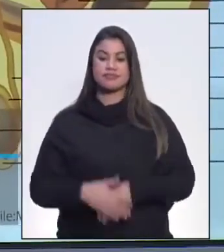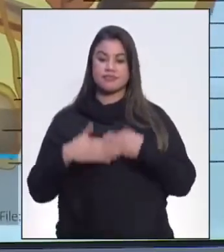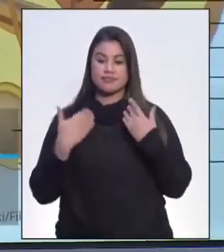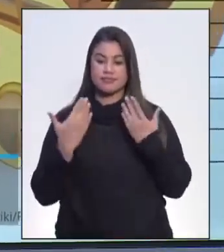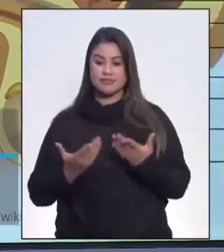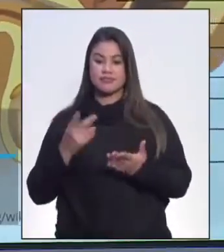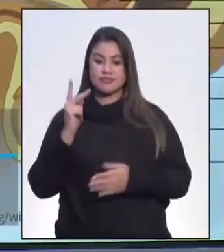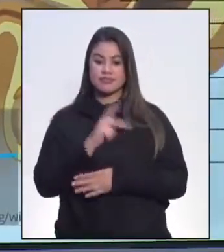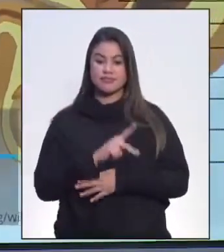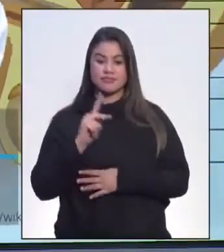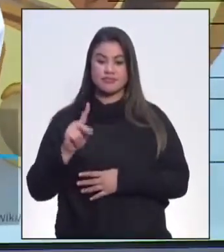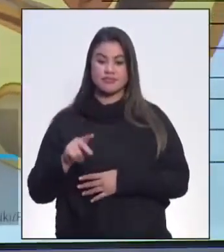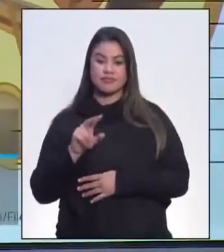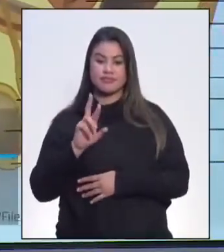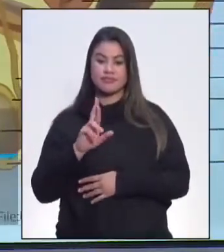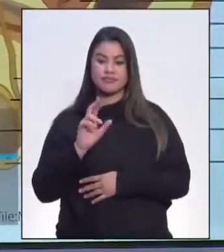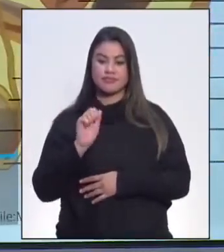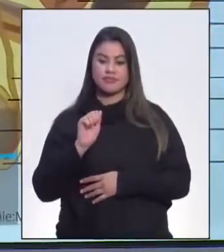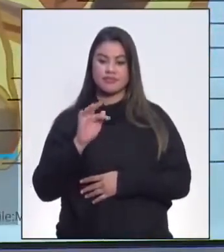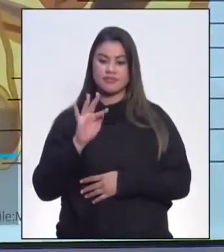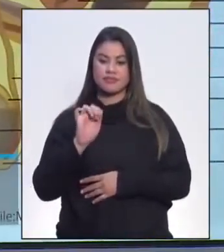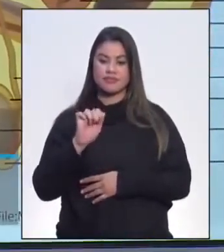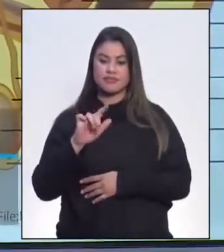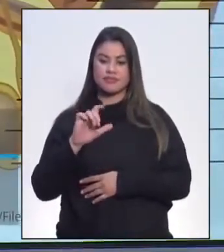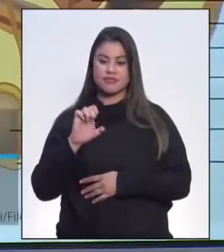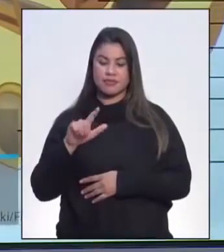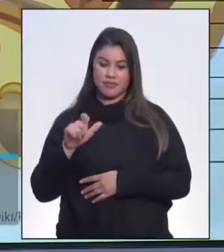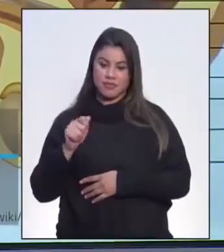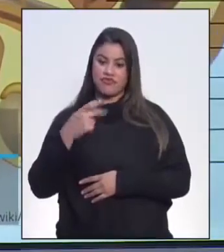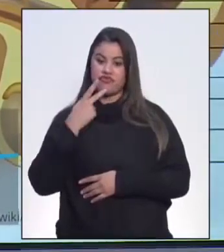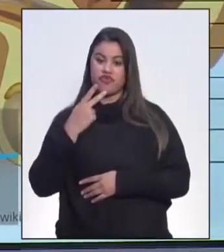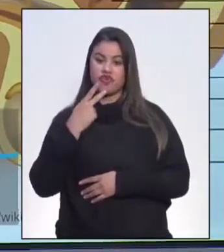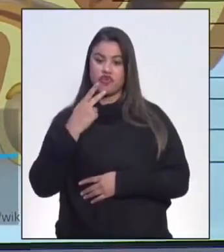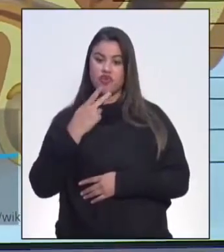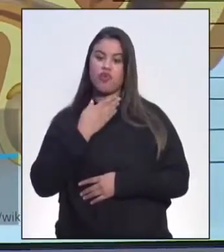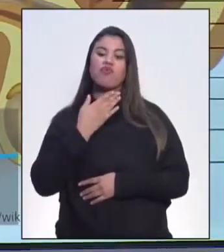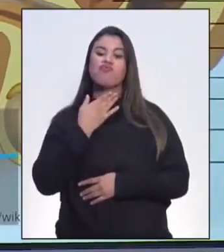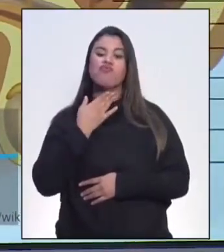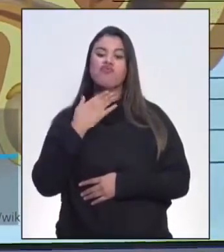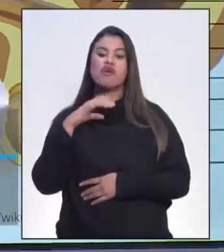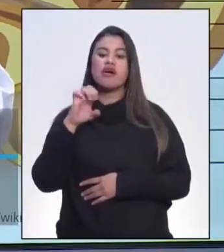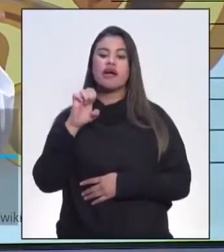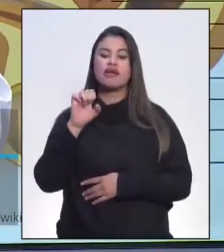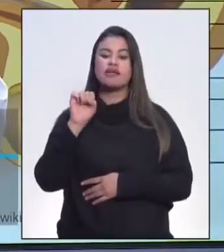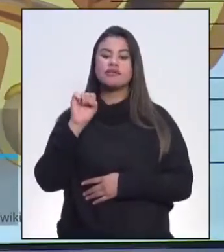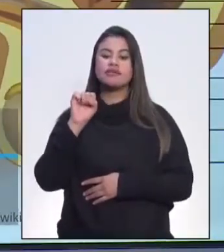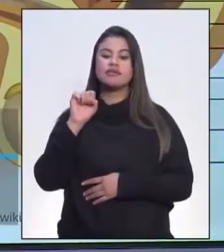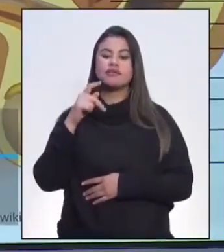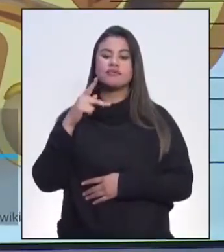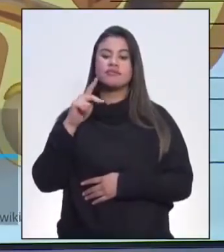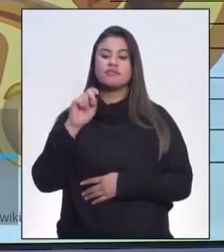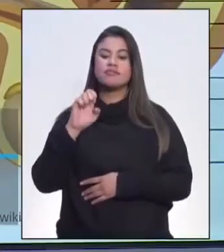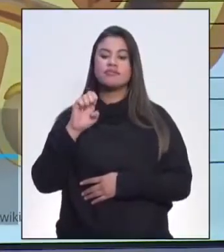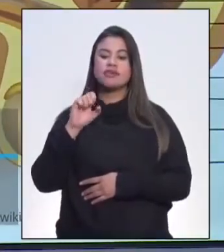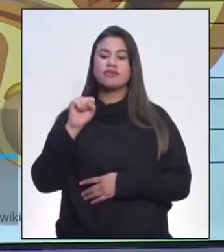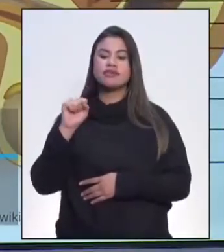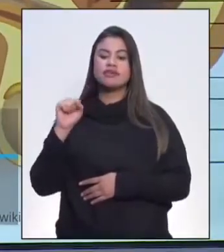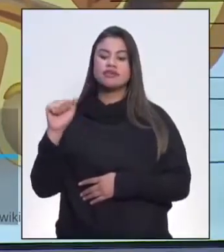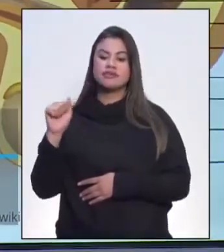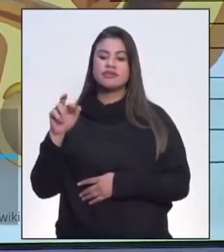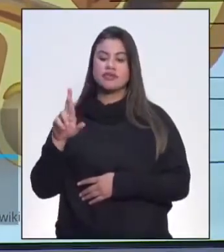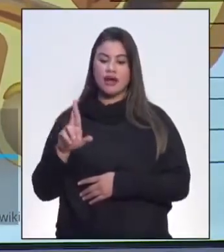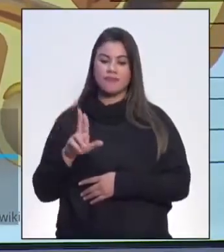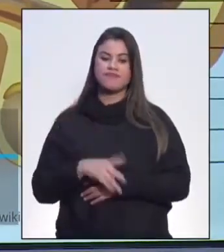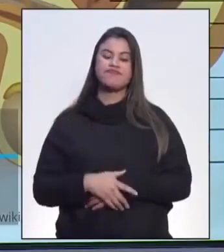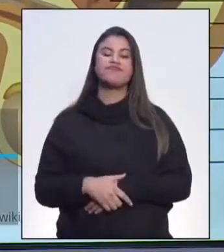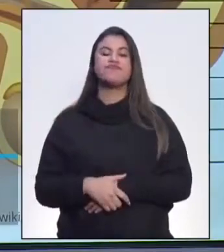professora Rafaela, ela usou o termo espessamento. Então, espessar é engrossar, tá, gente? A grosso modo é isso. Então, espessar é